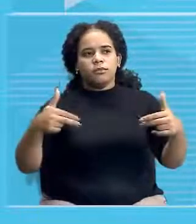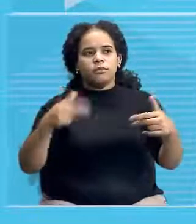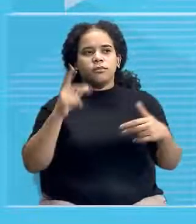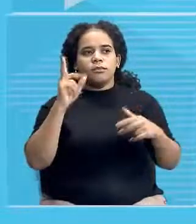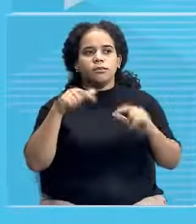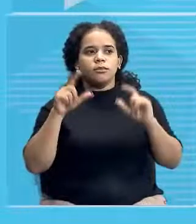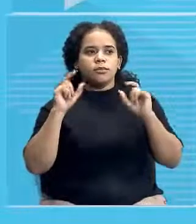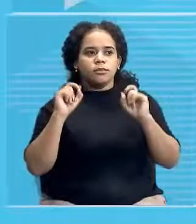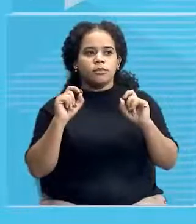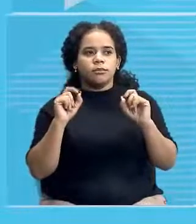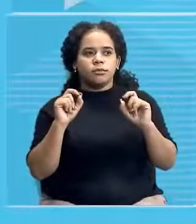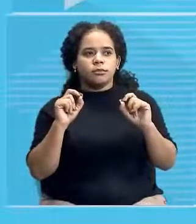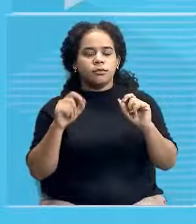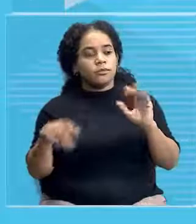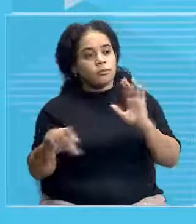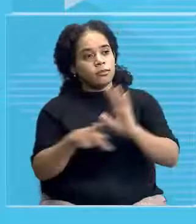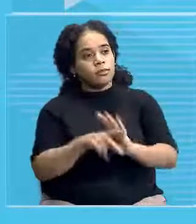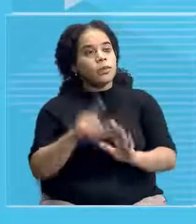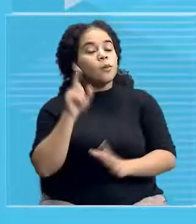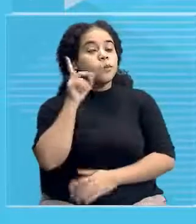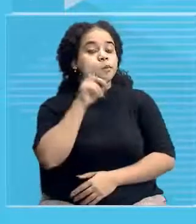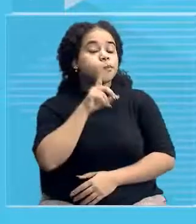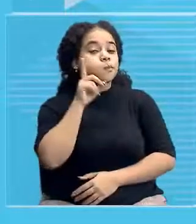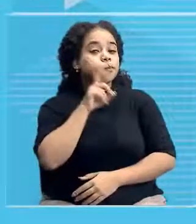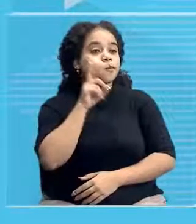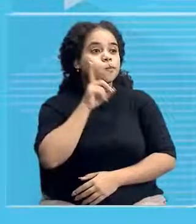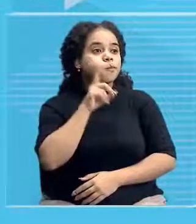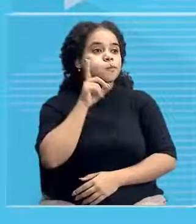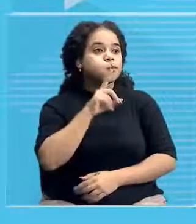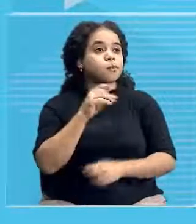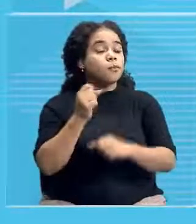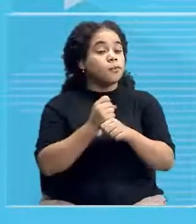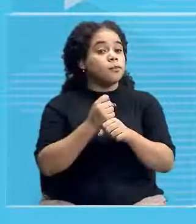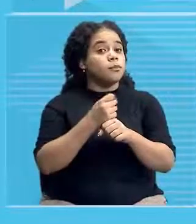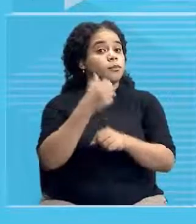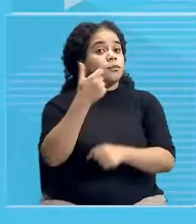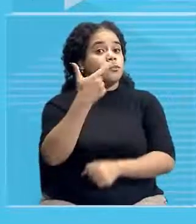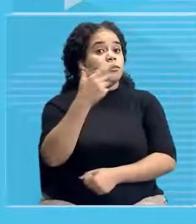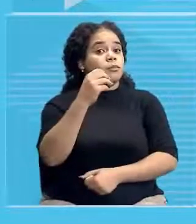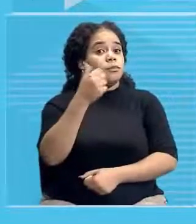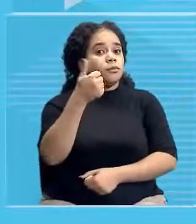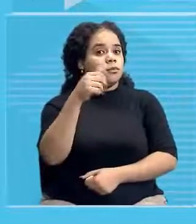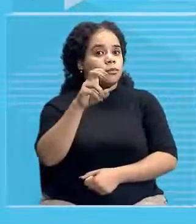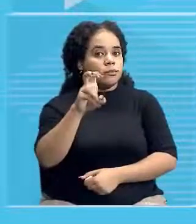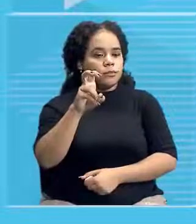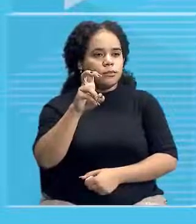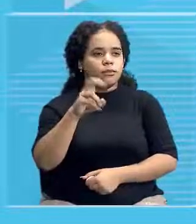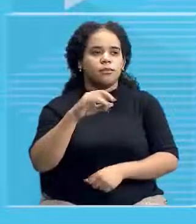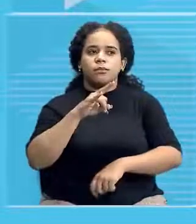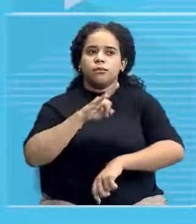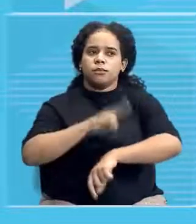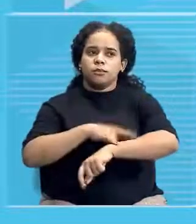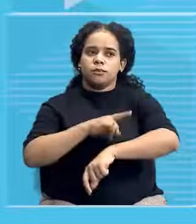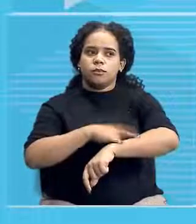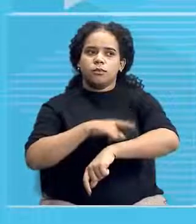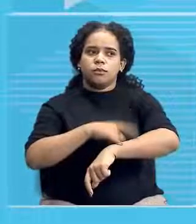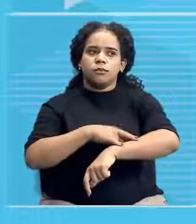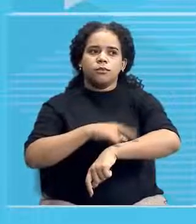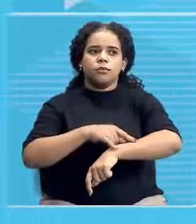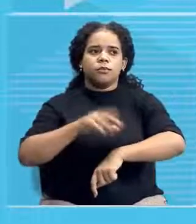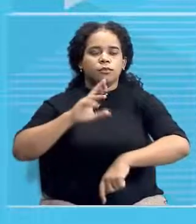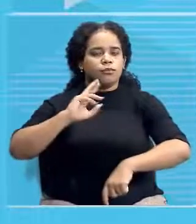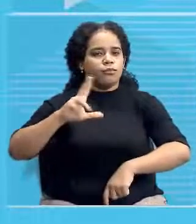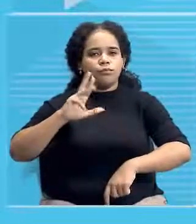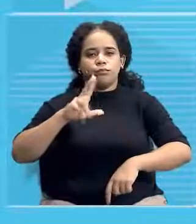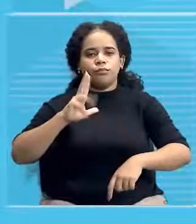Isto é, nos Estados Unidos, 2015. Este banheiro não